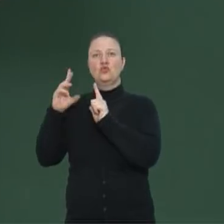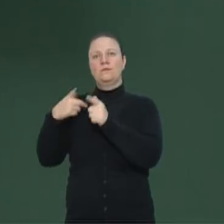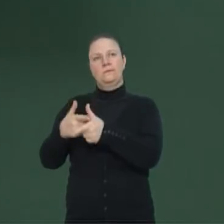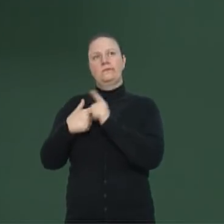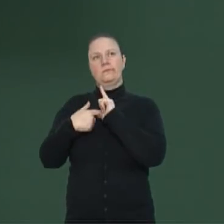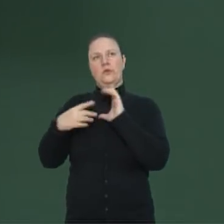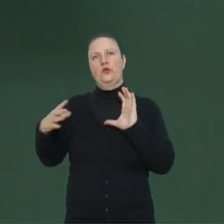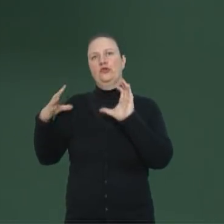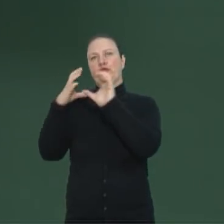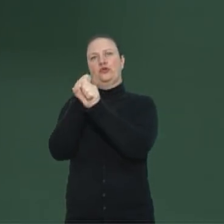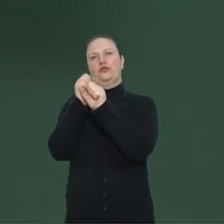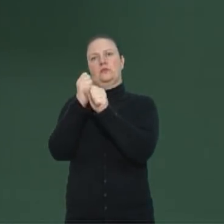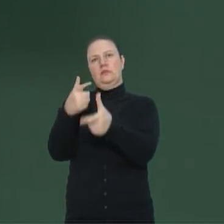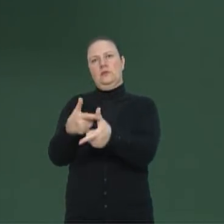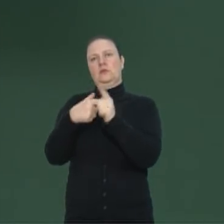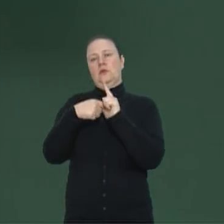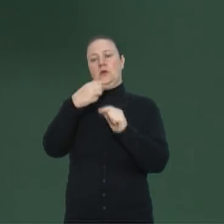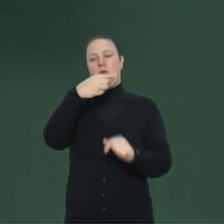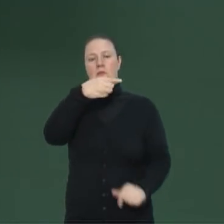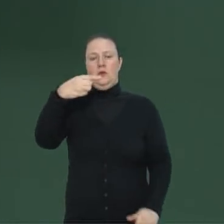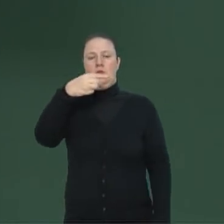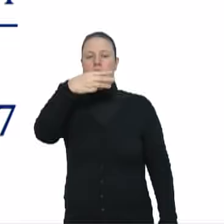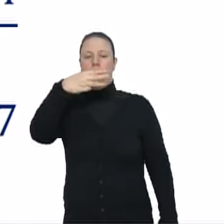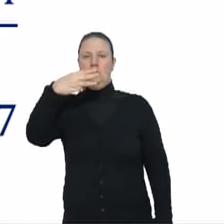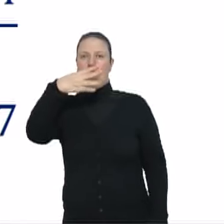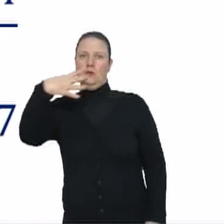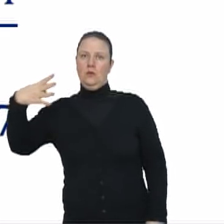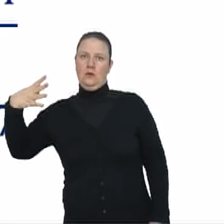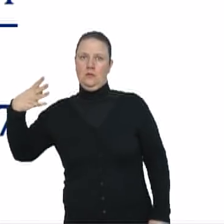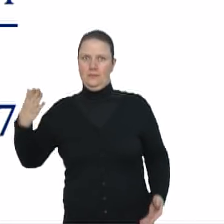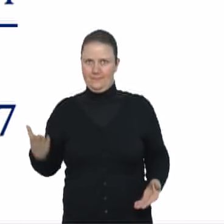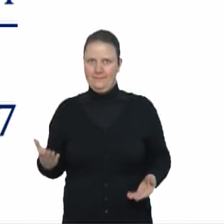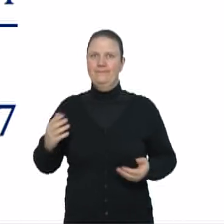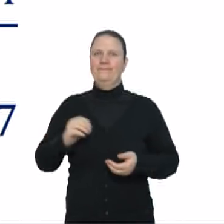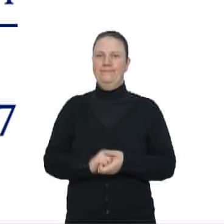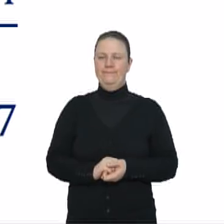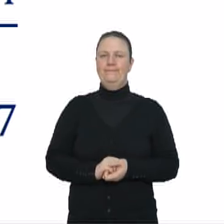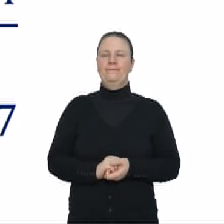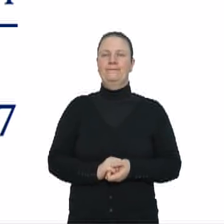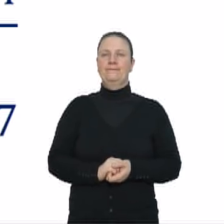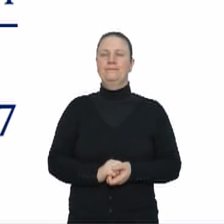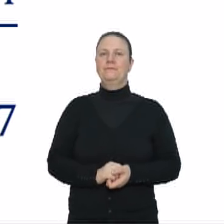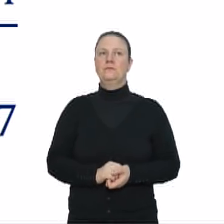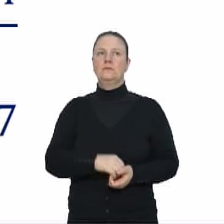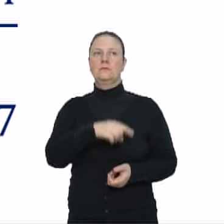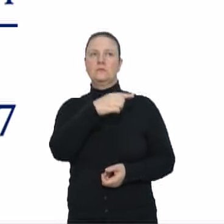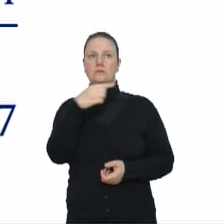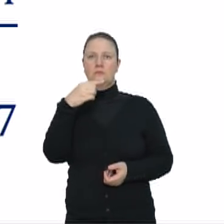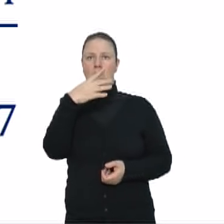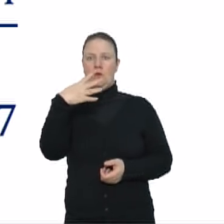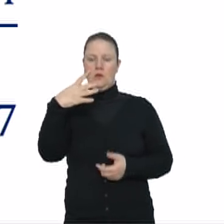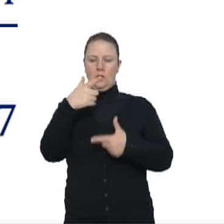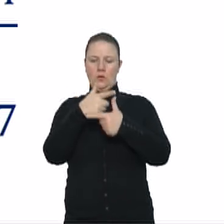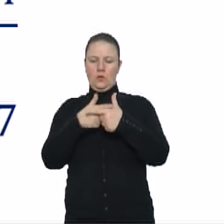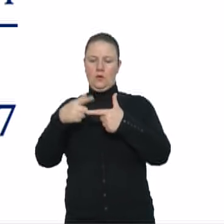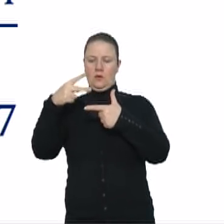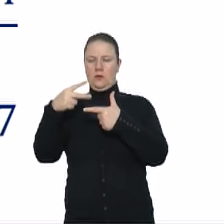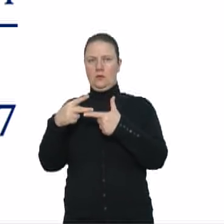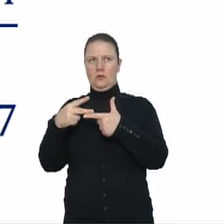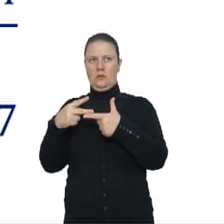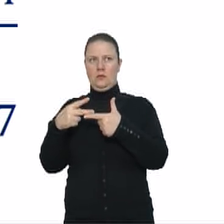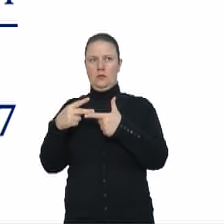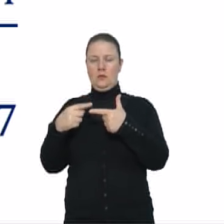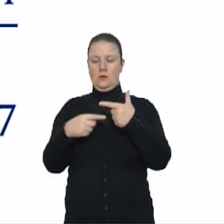que é o total de dívida? Menos 34. Estou devendo 34. Ok? E menos 34 dividido em 2